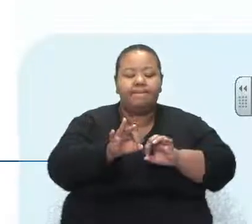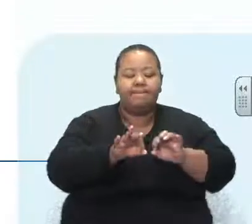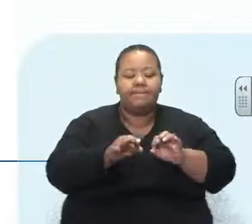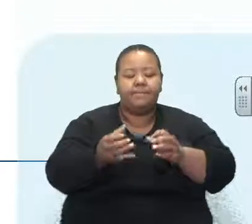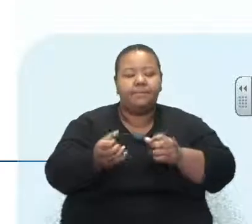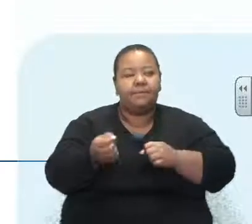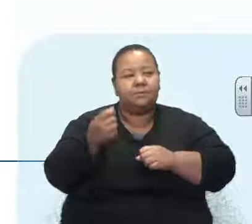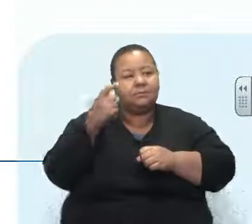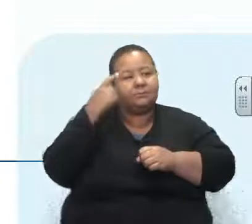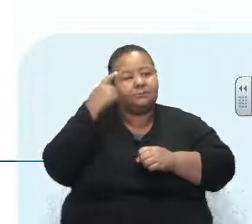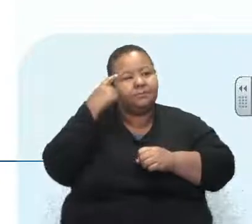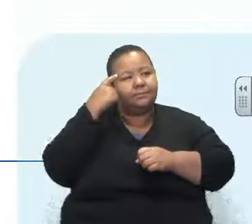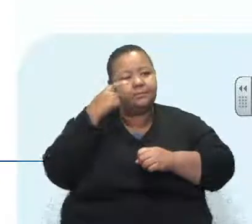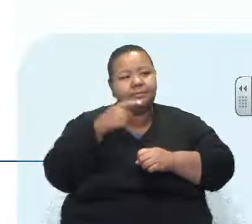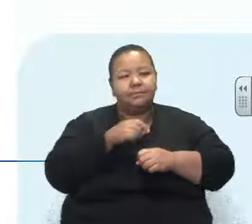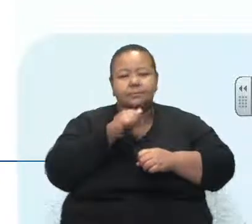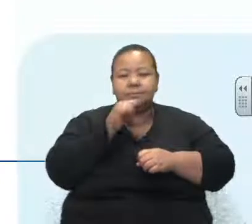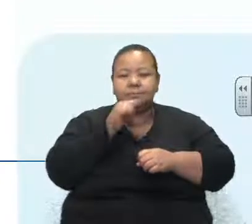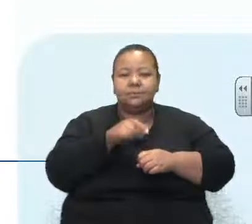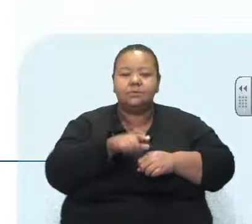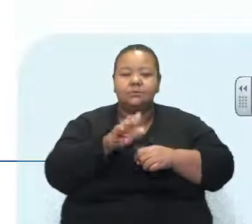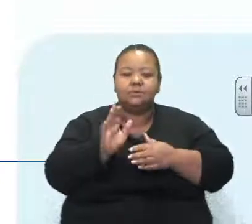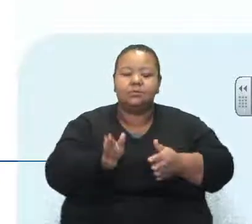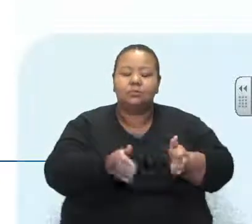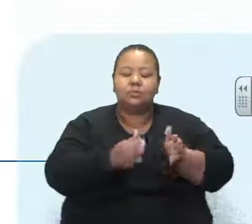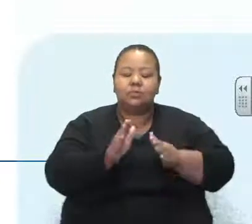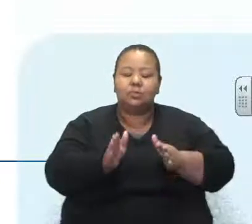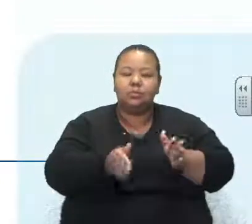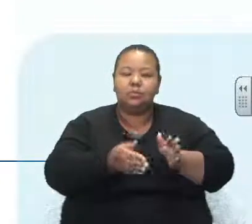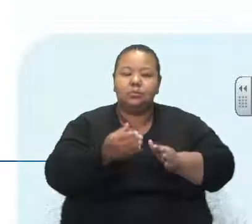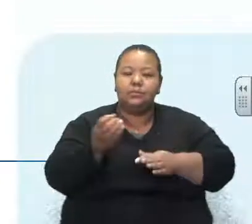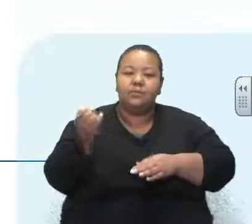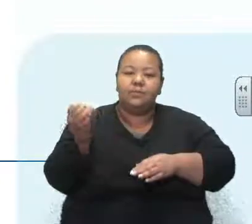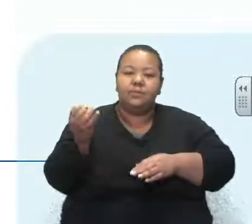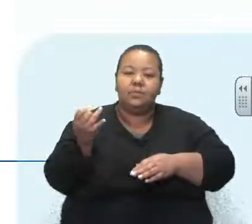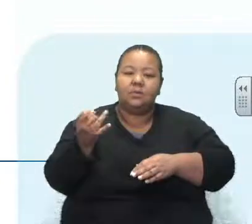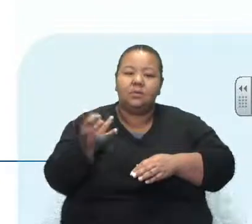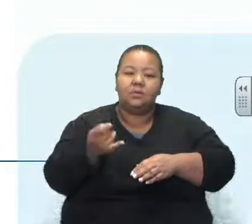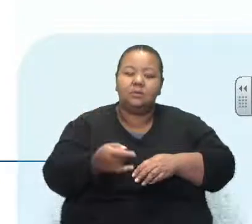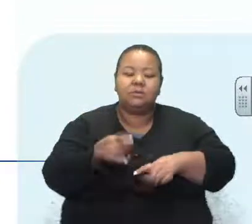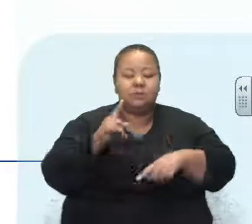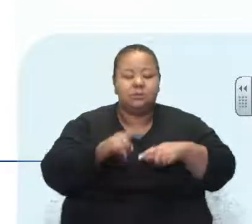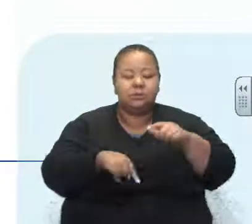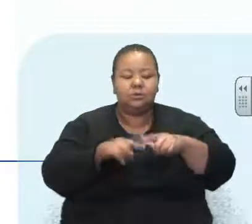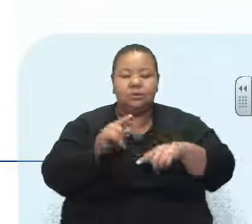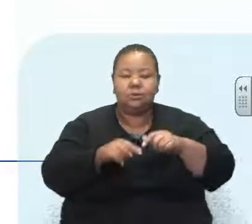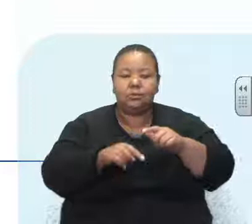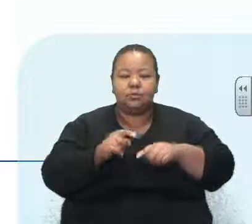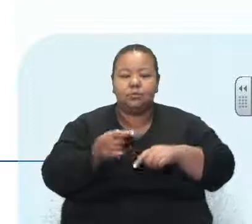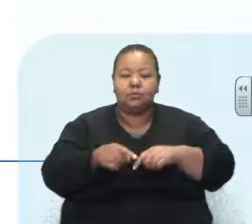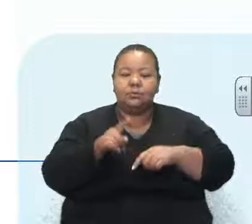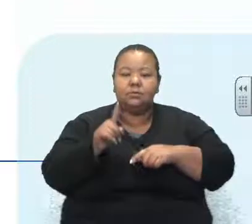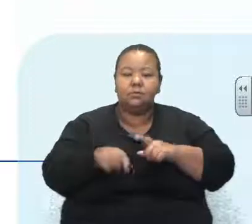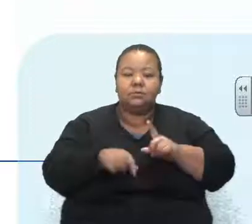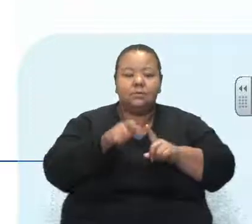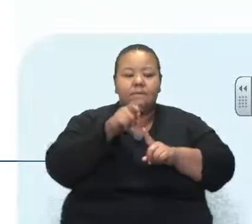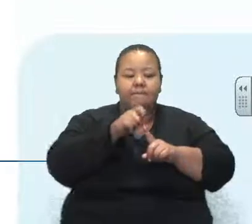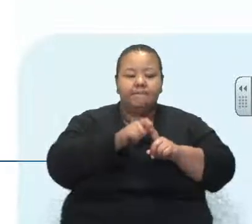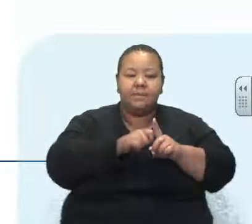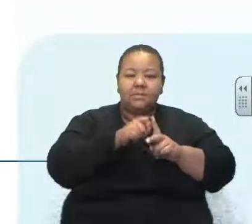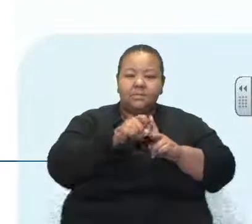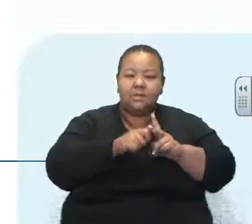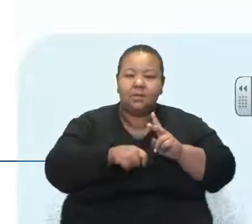assim, o volume de linha de produção, a quantidade de produtos que sai dessa linha de produção, seja ele mensal,